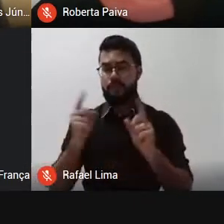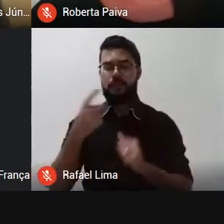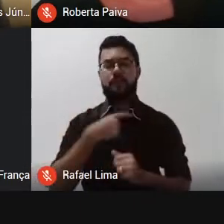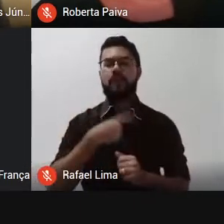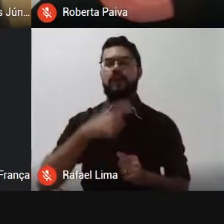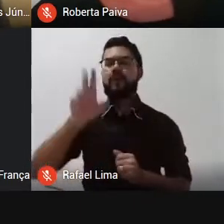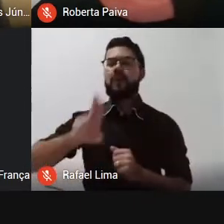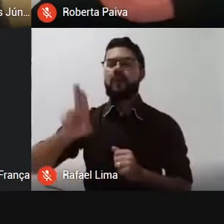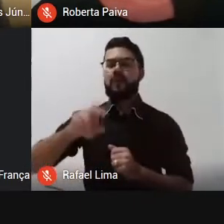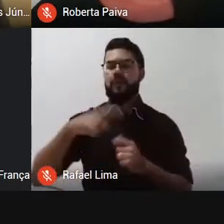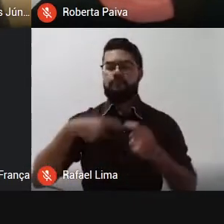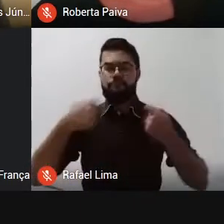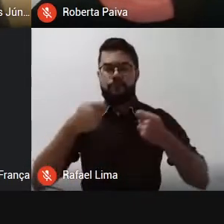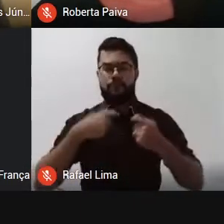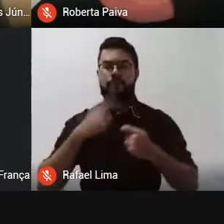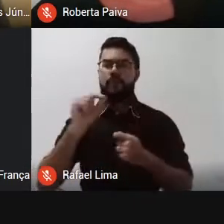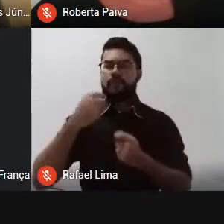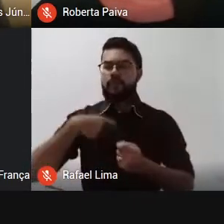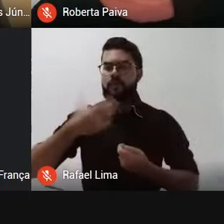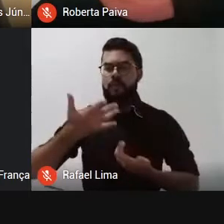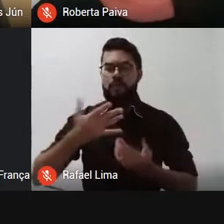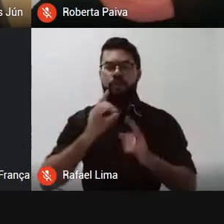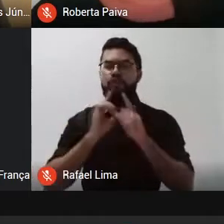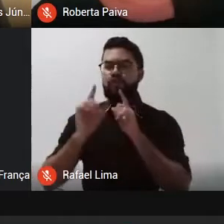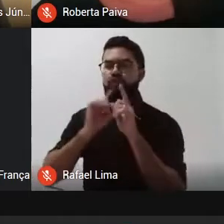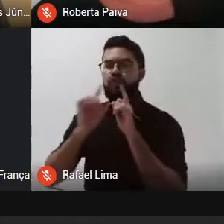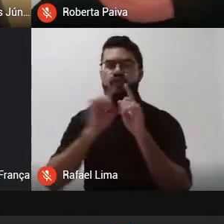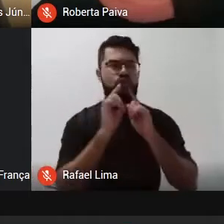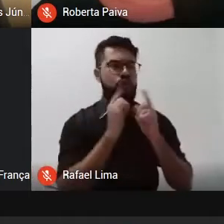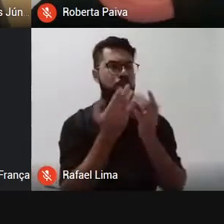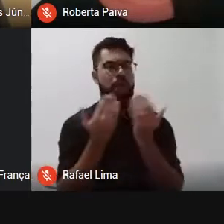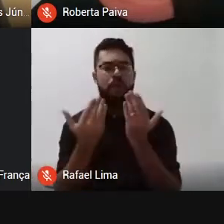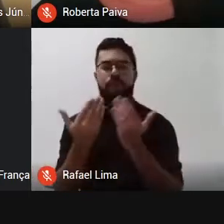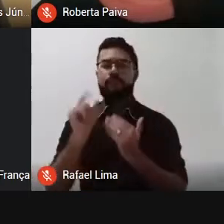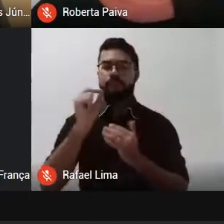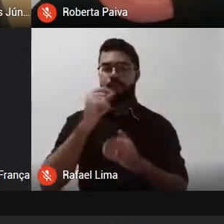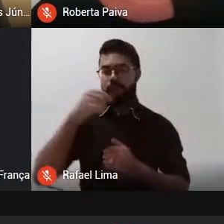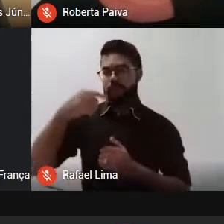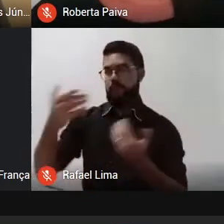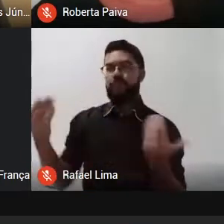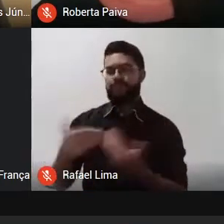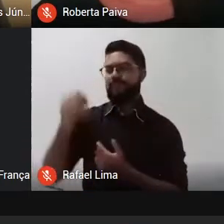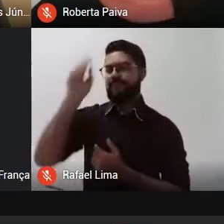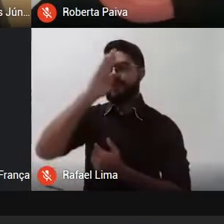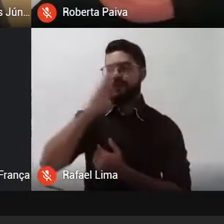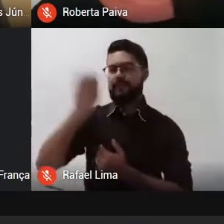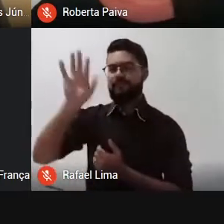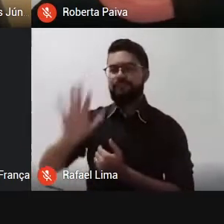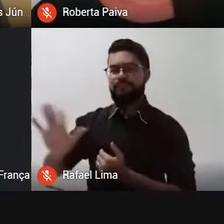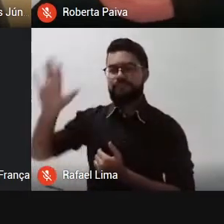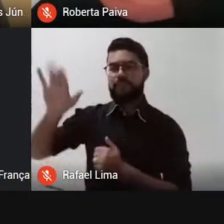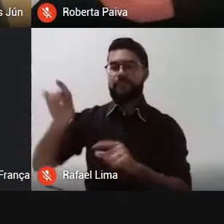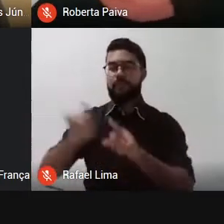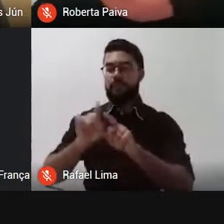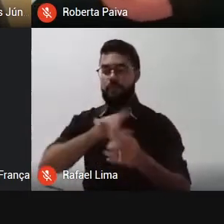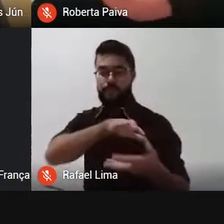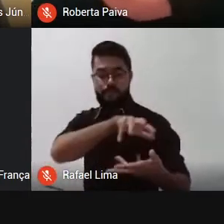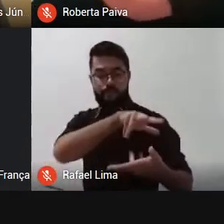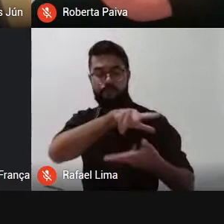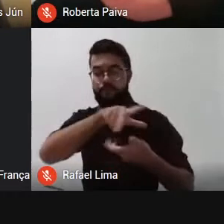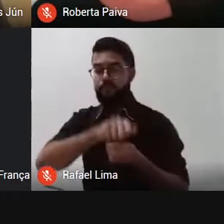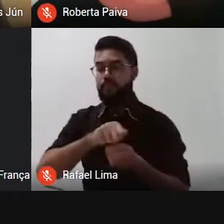muita discussão, né? A gente está no momento, tanto no Brasil como na esfera mundial, da implantação dessa